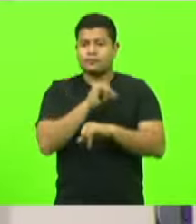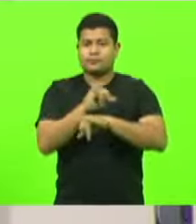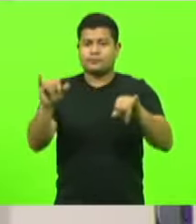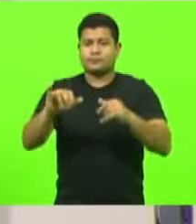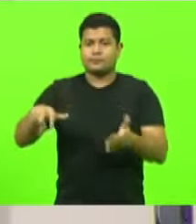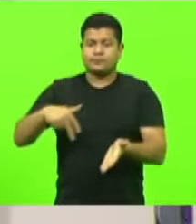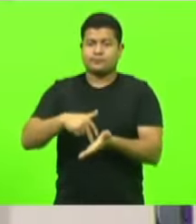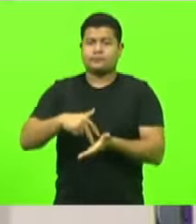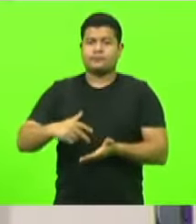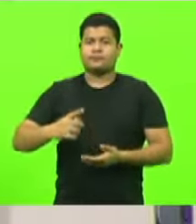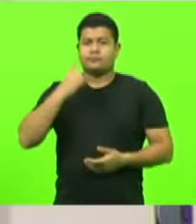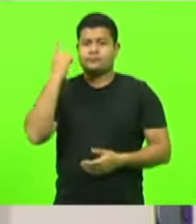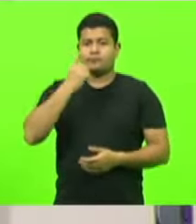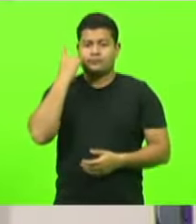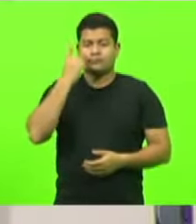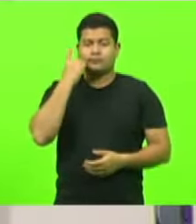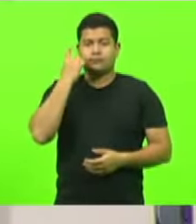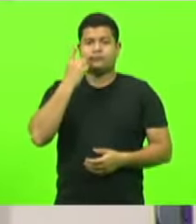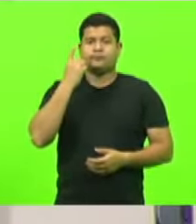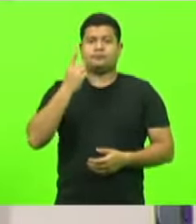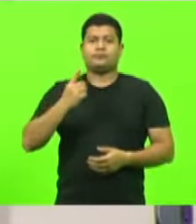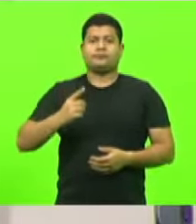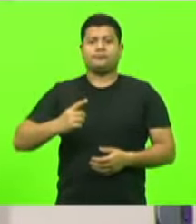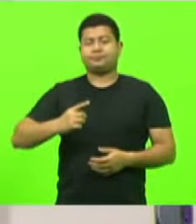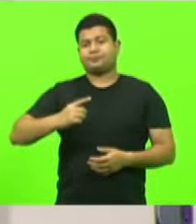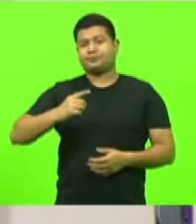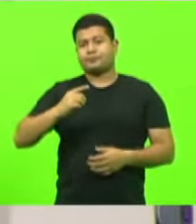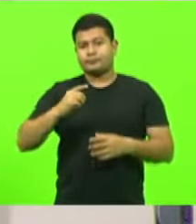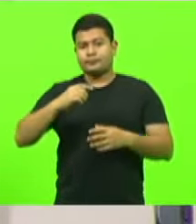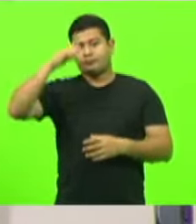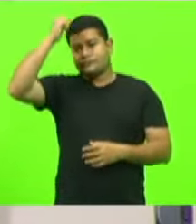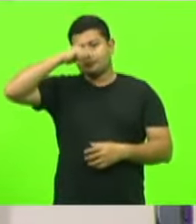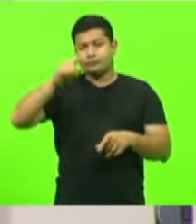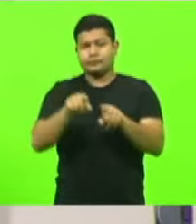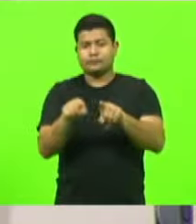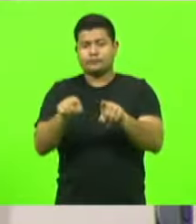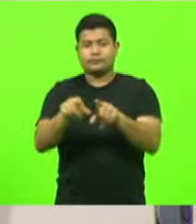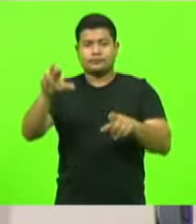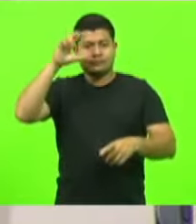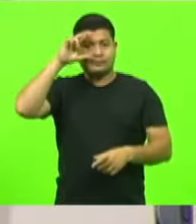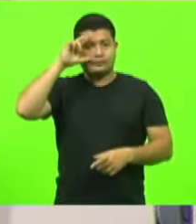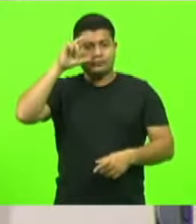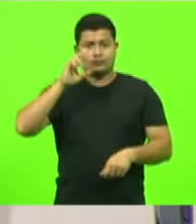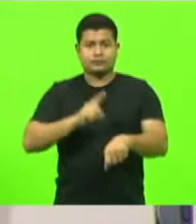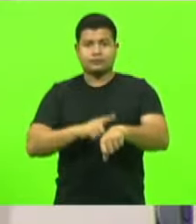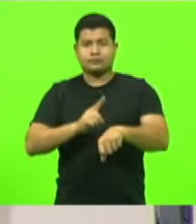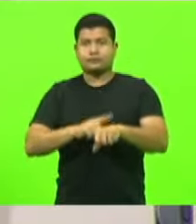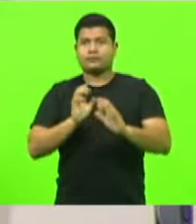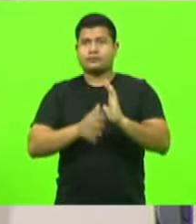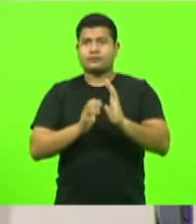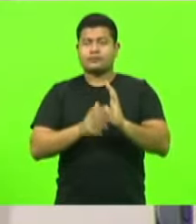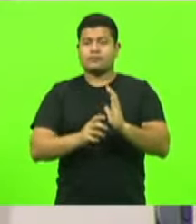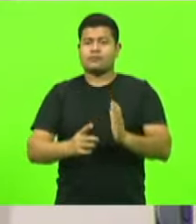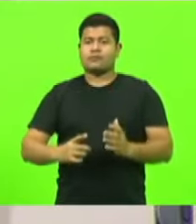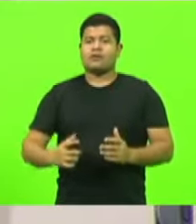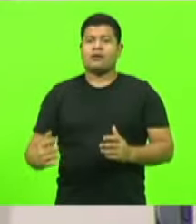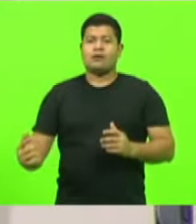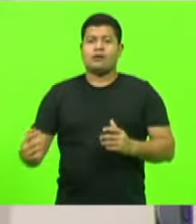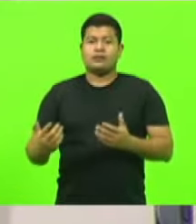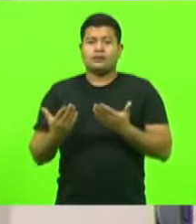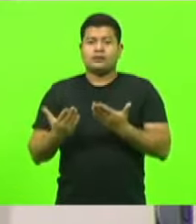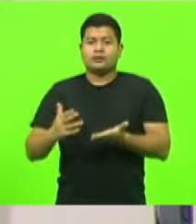comunicações. Fizeram uso da palavra os senhores deputados Maurício Skudlark e Ricardo Alba. Grande expediente. Neste horário destinado aos